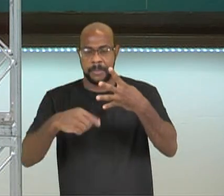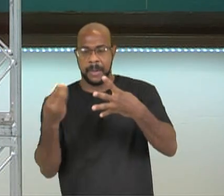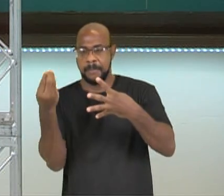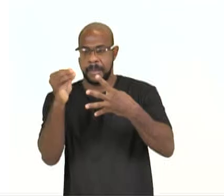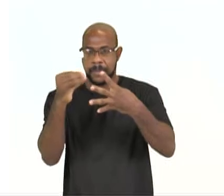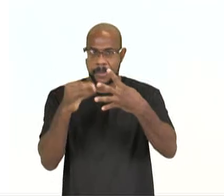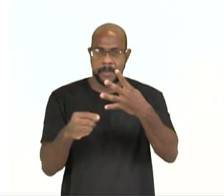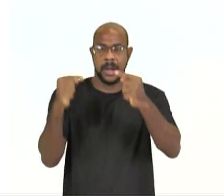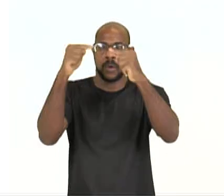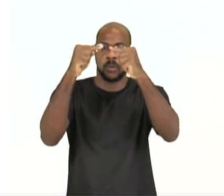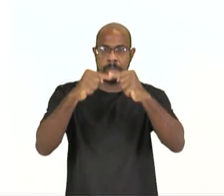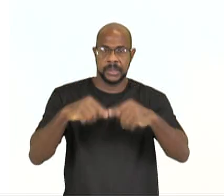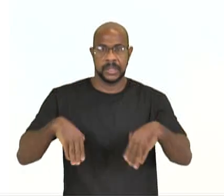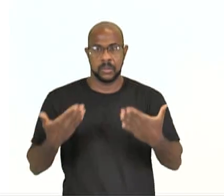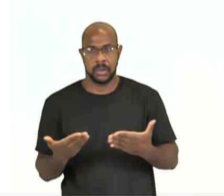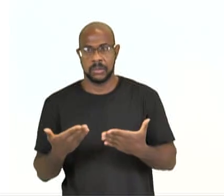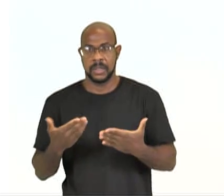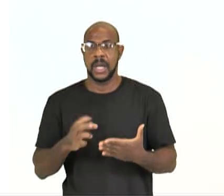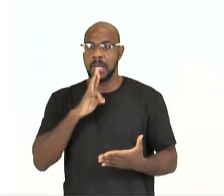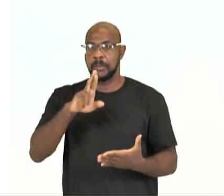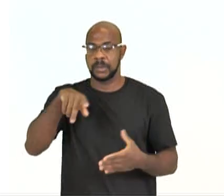para corrigir.